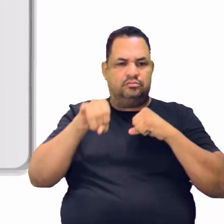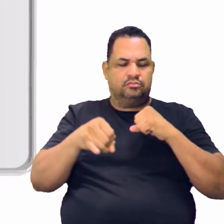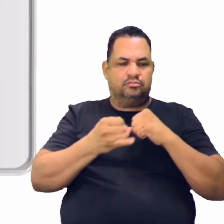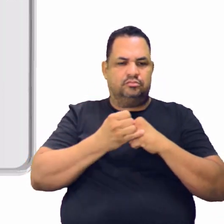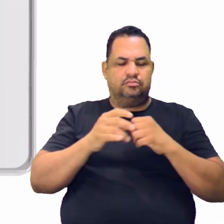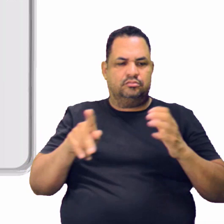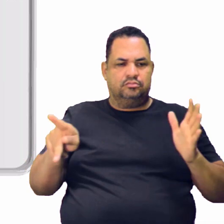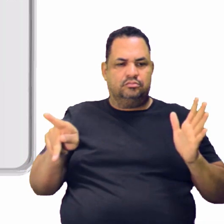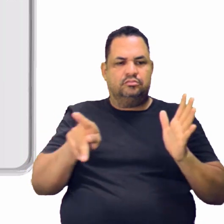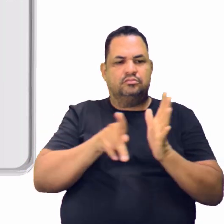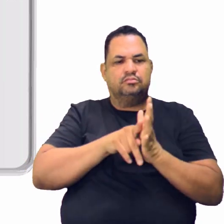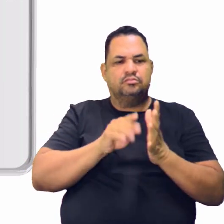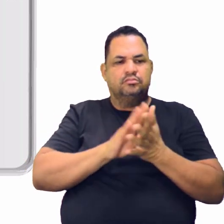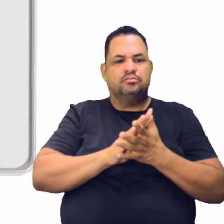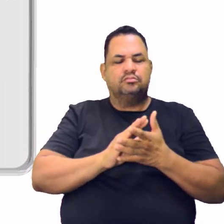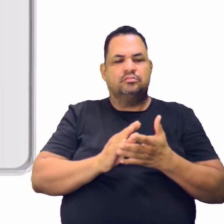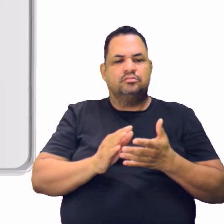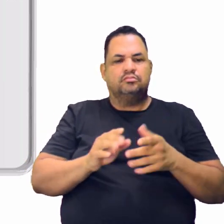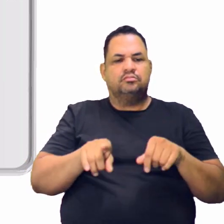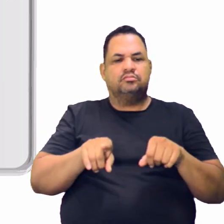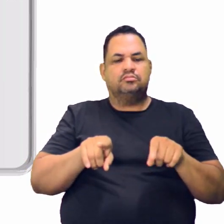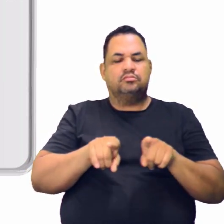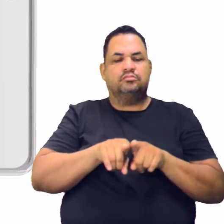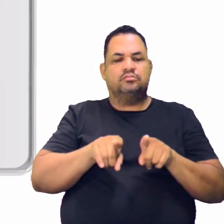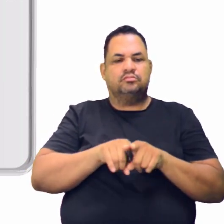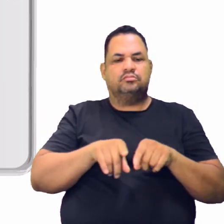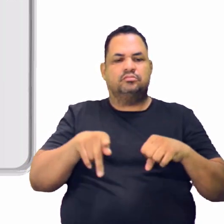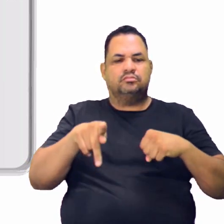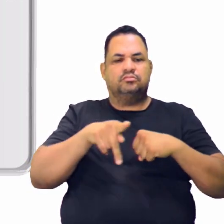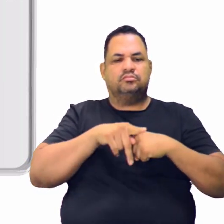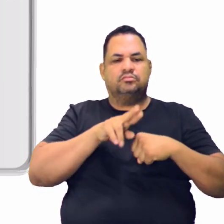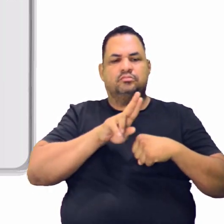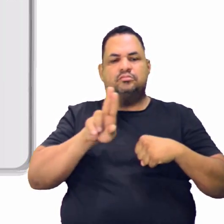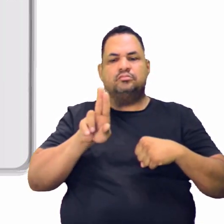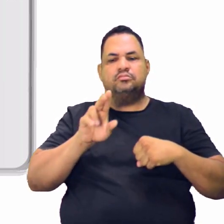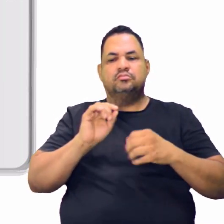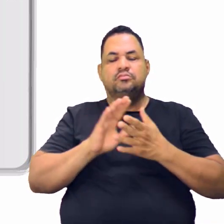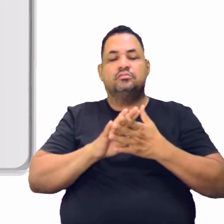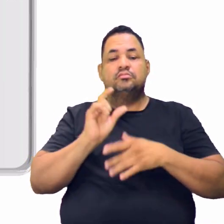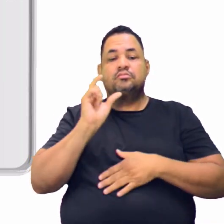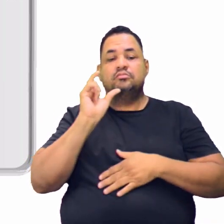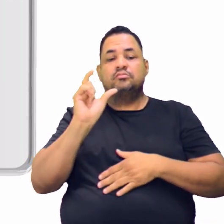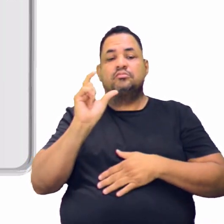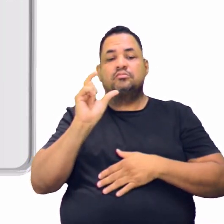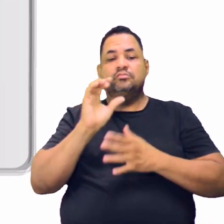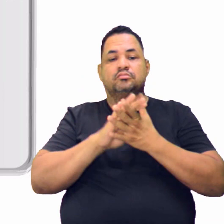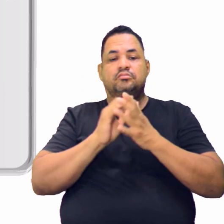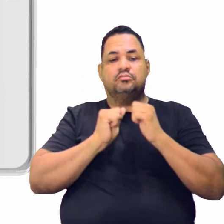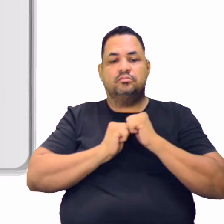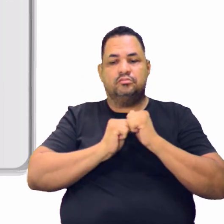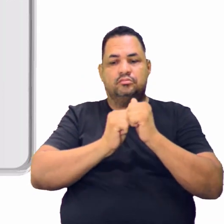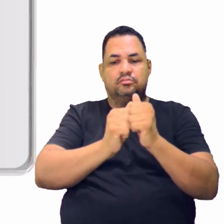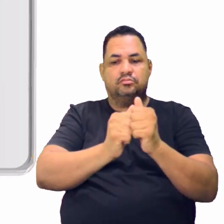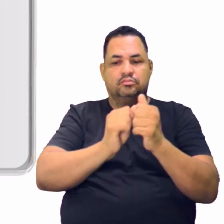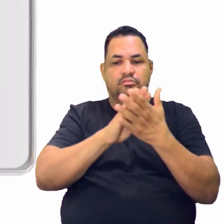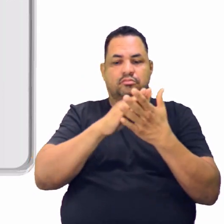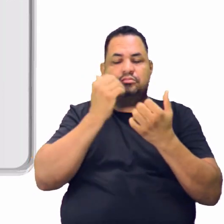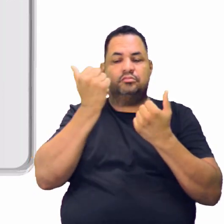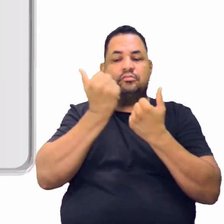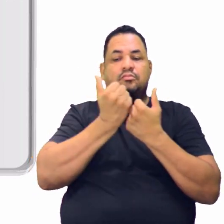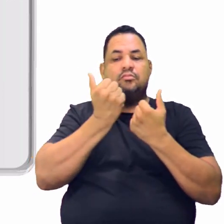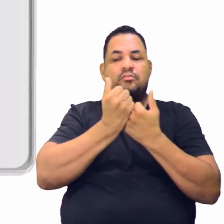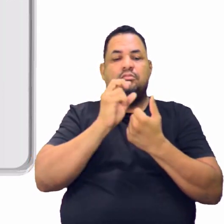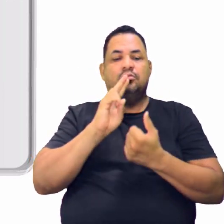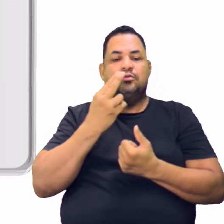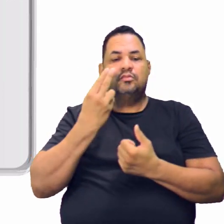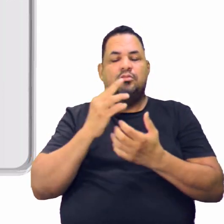do próprio advérbio. E pronome é o que, amadinha? É a palavra que vai acompanhar ou substituir